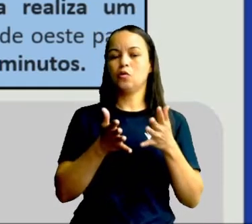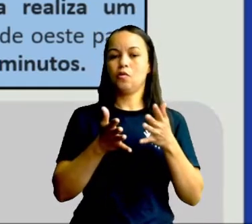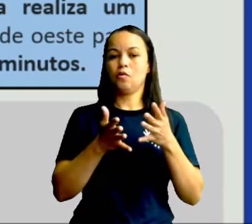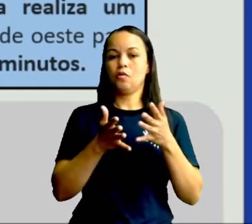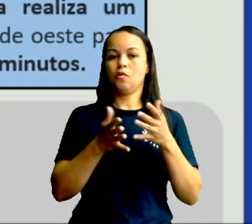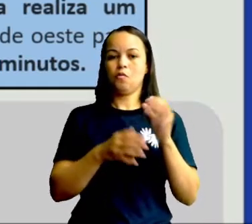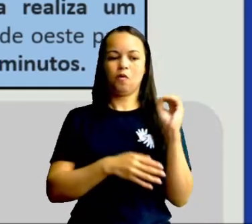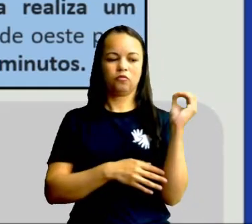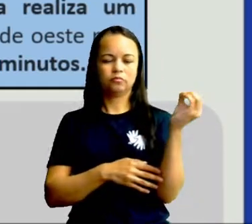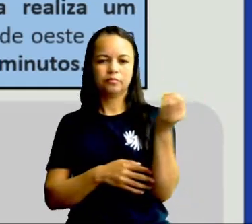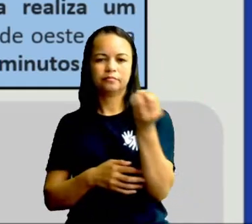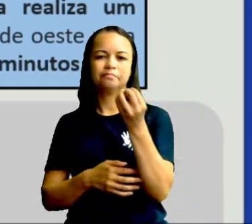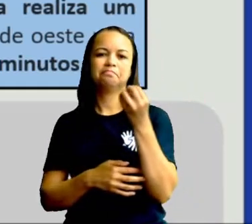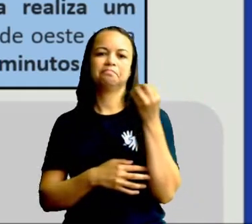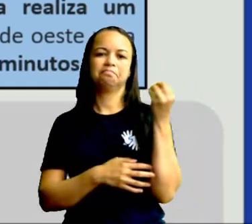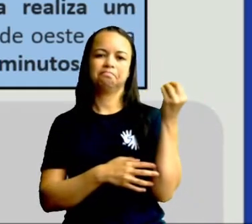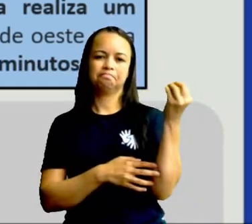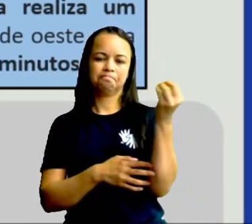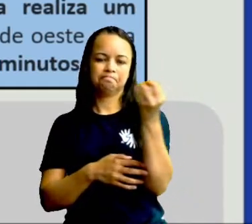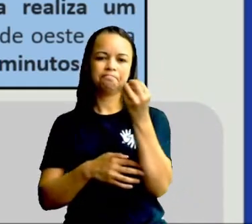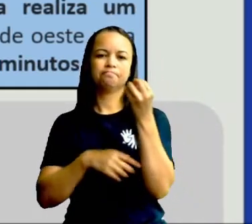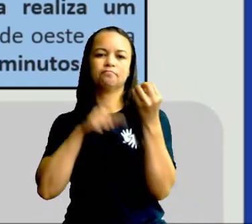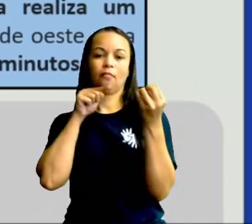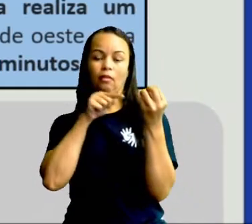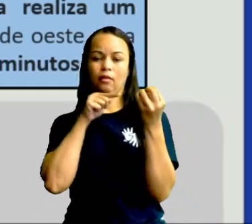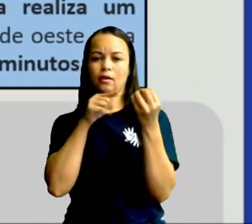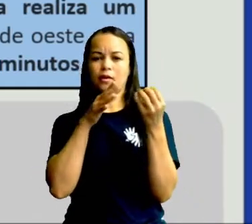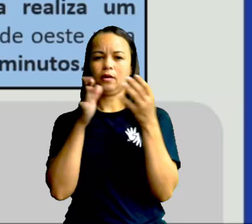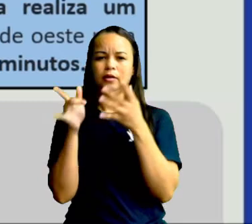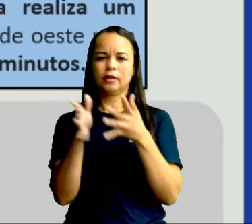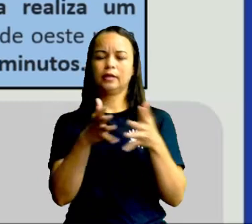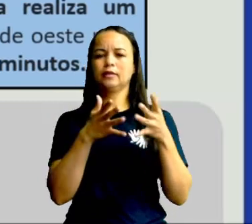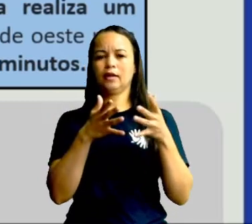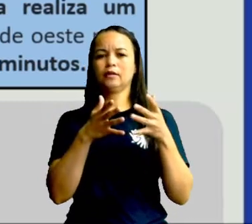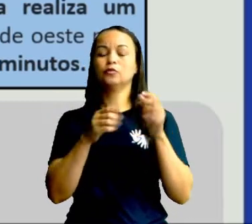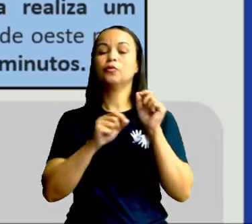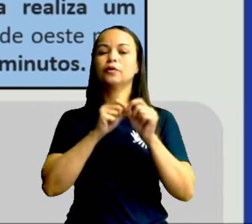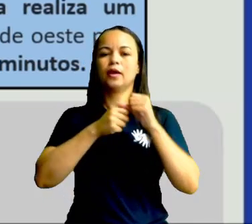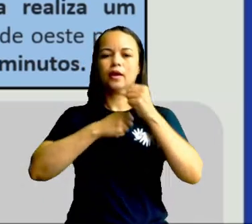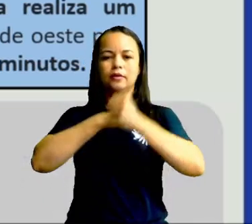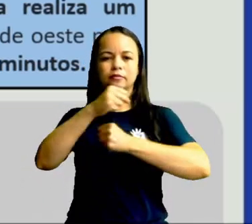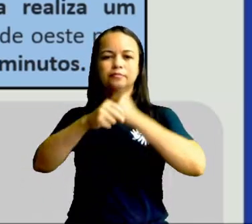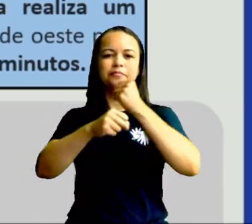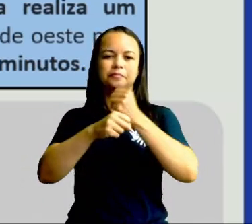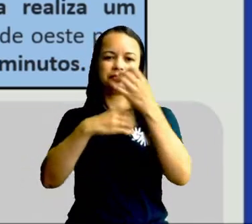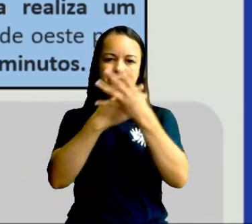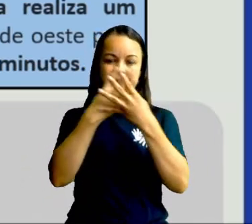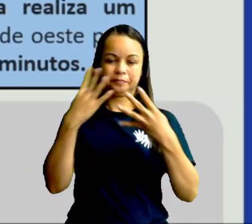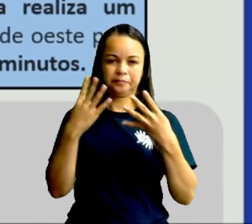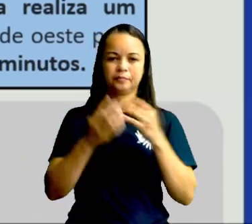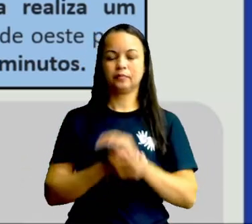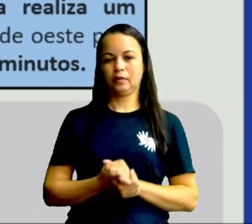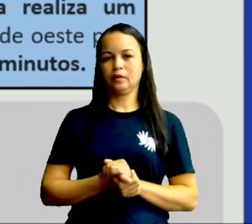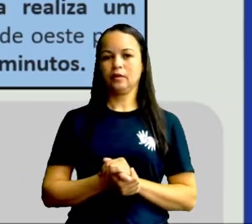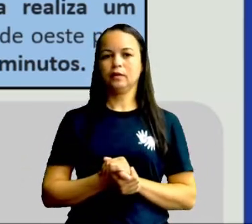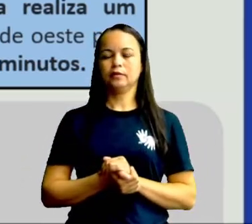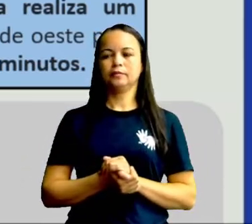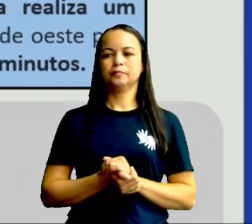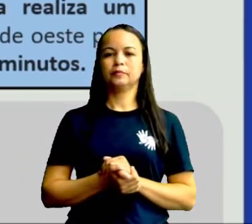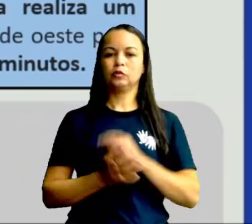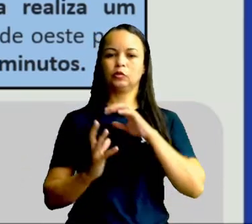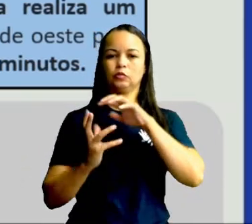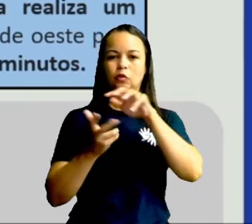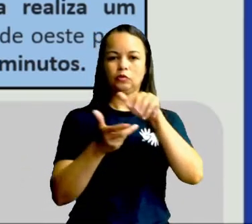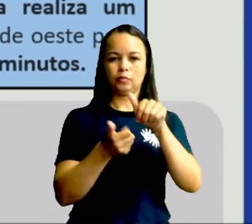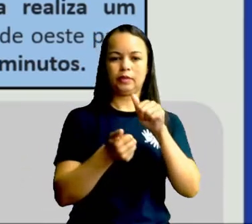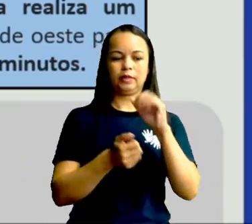o movimento de translação que traz as estações do ano. Aí vamos lá, rotação do nosso